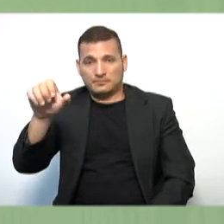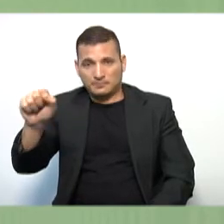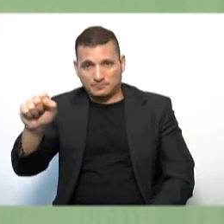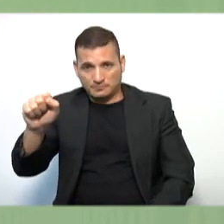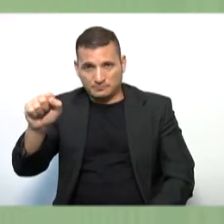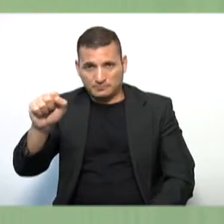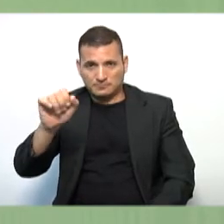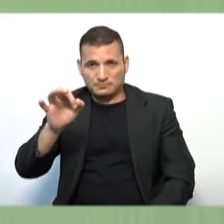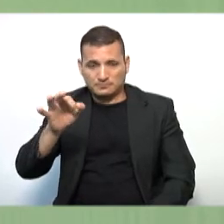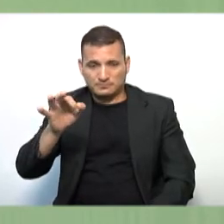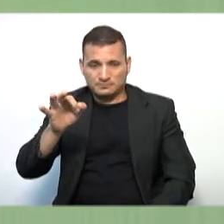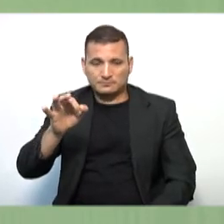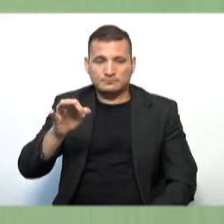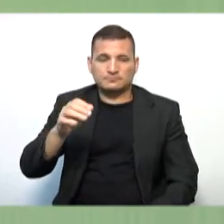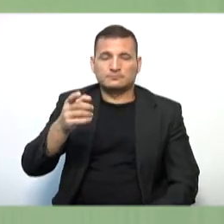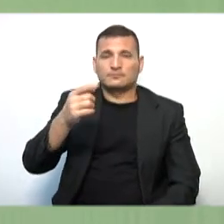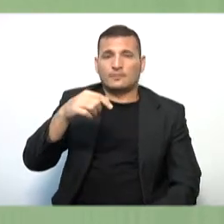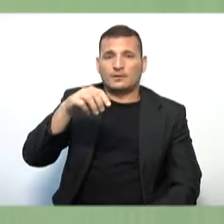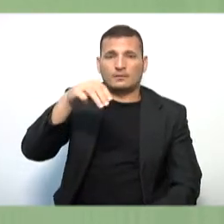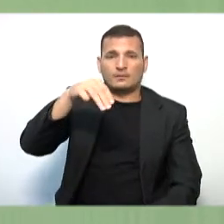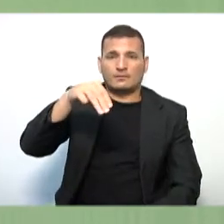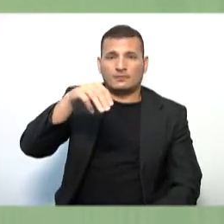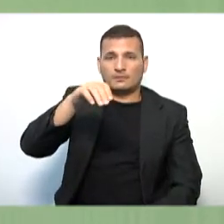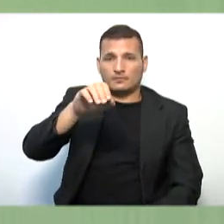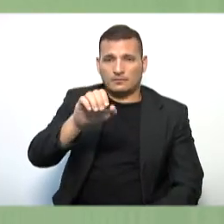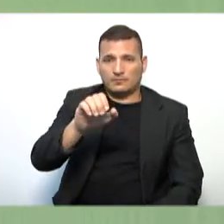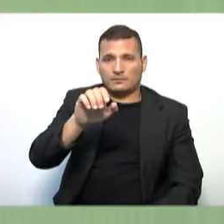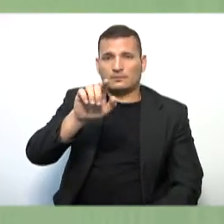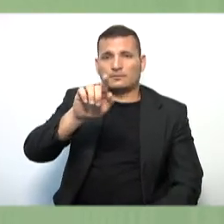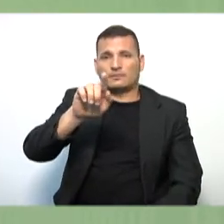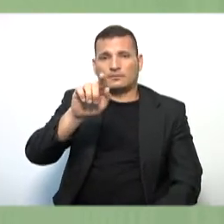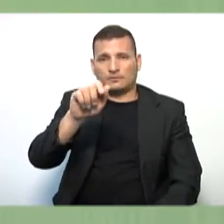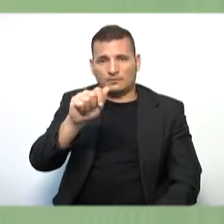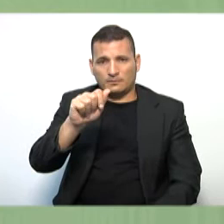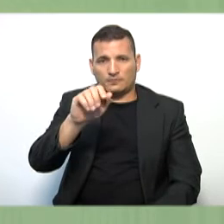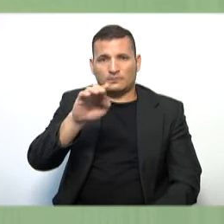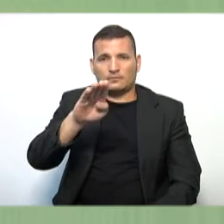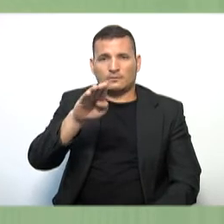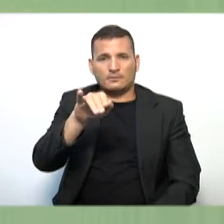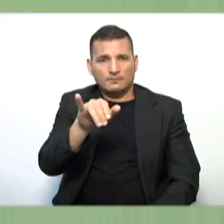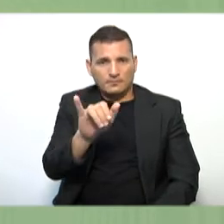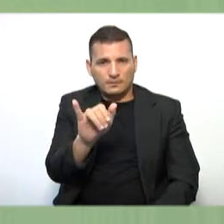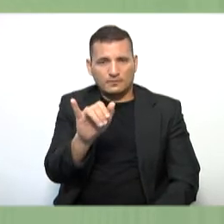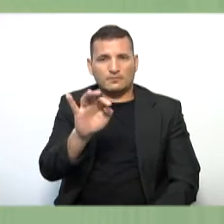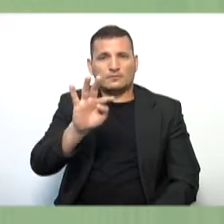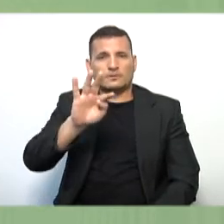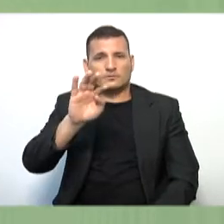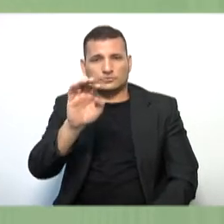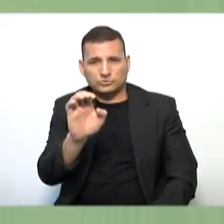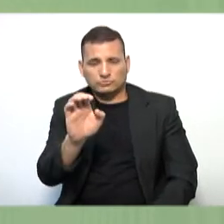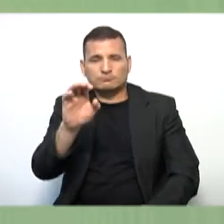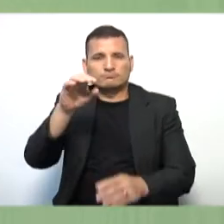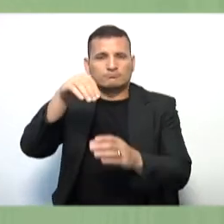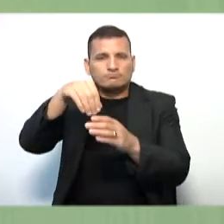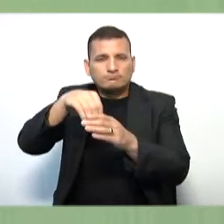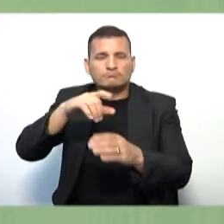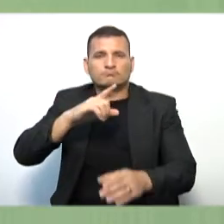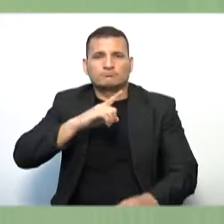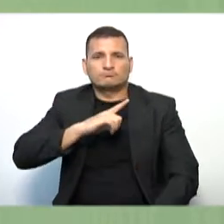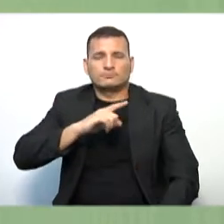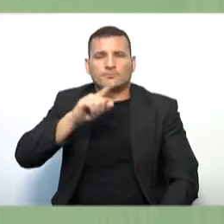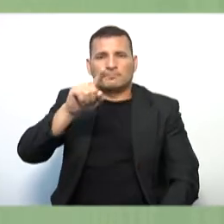1 quilo. O megabyte, ele possui 1024 kilobytes,